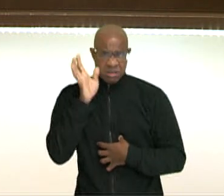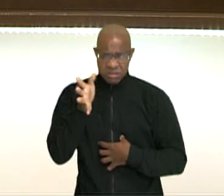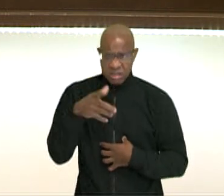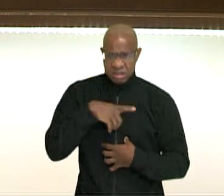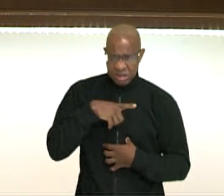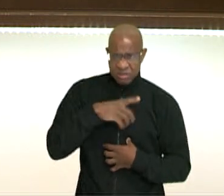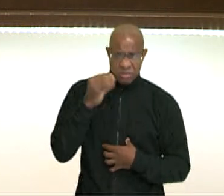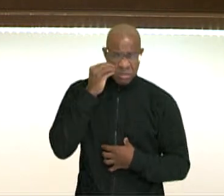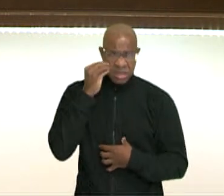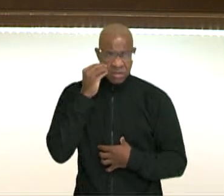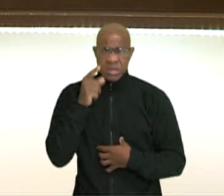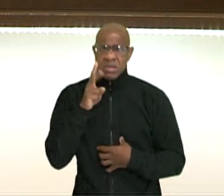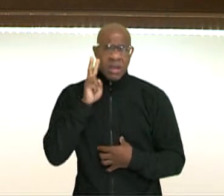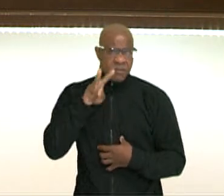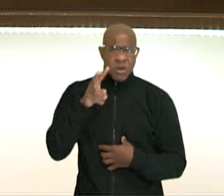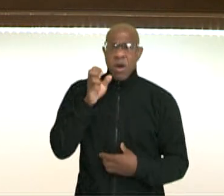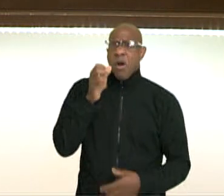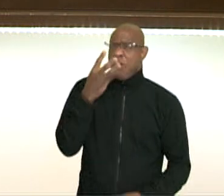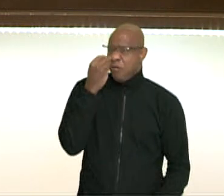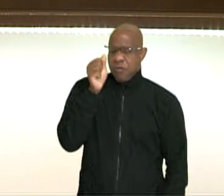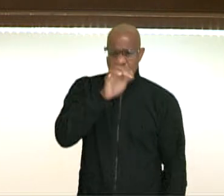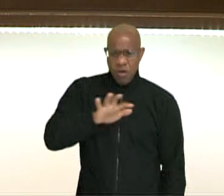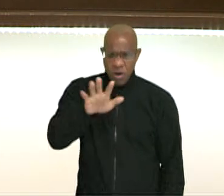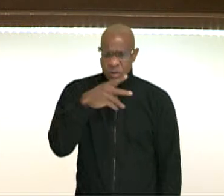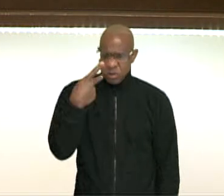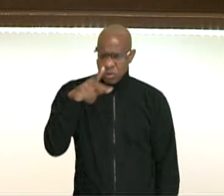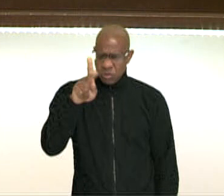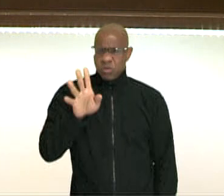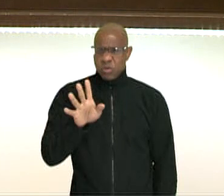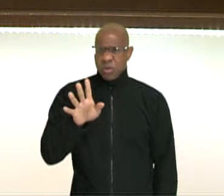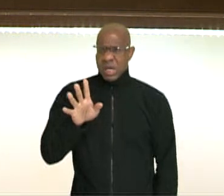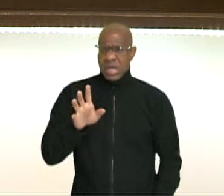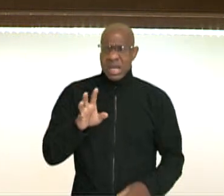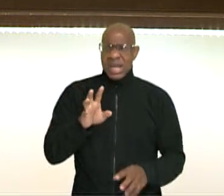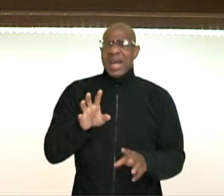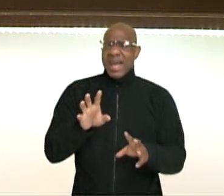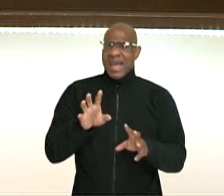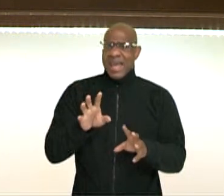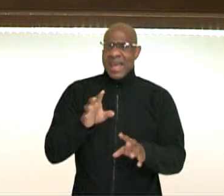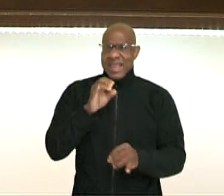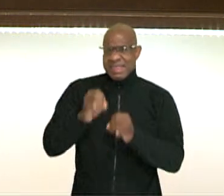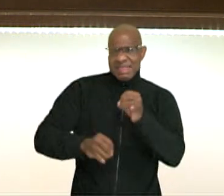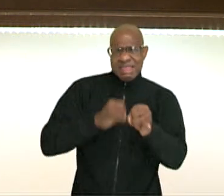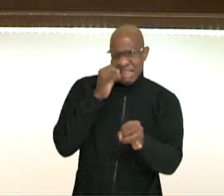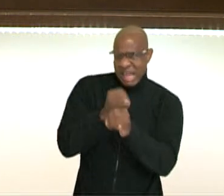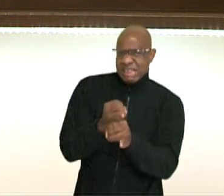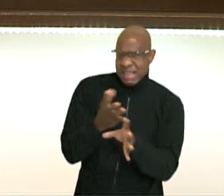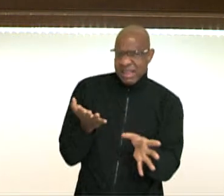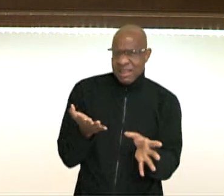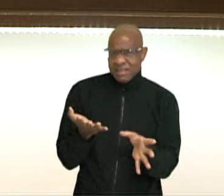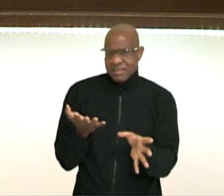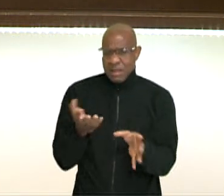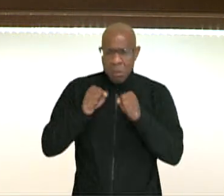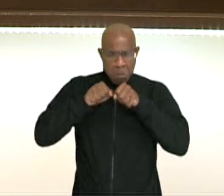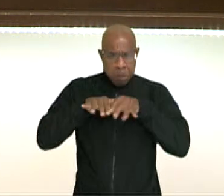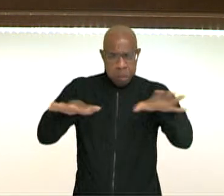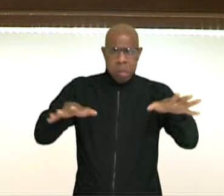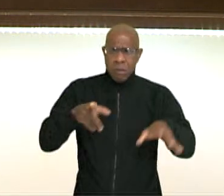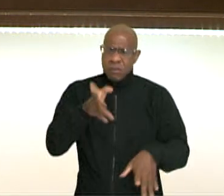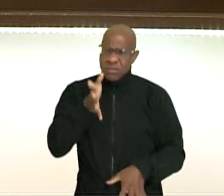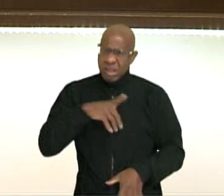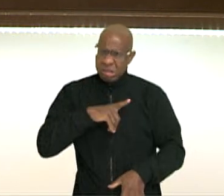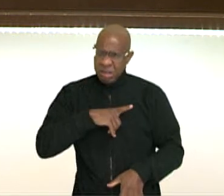Você já viu alguma foto, alguma coisa sua viralizar? Será que foi positivo, foi negativo? Como que